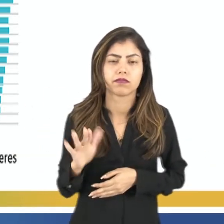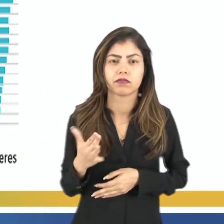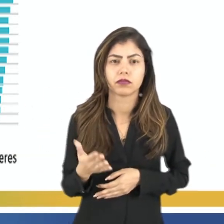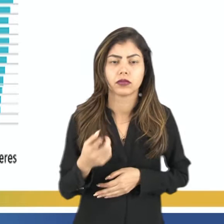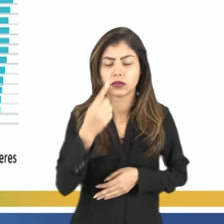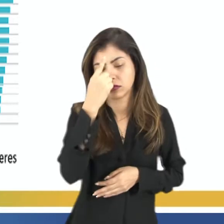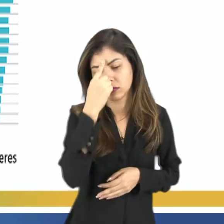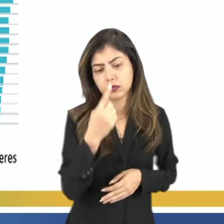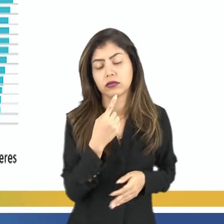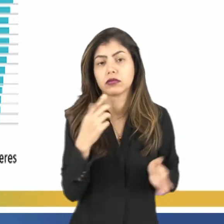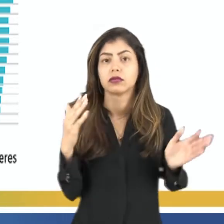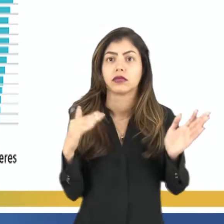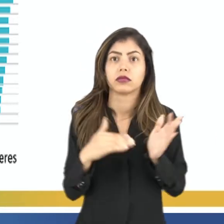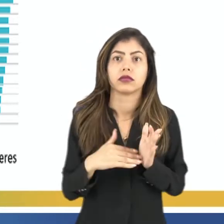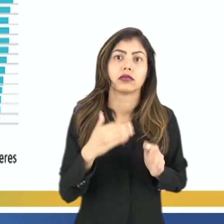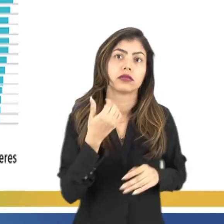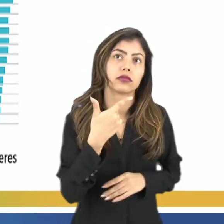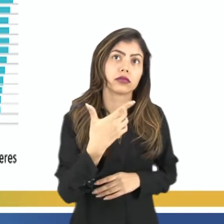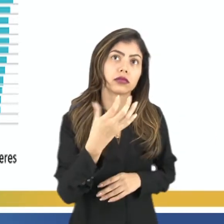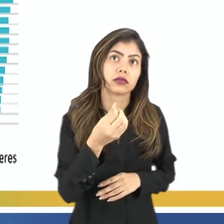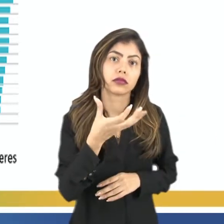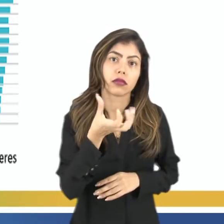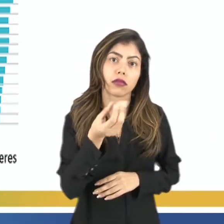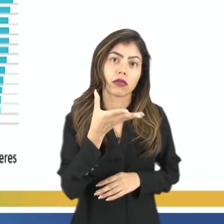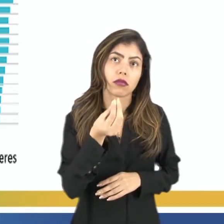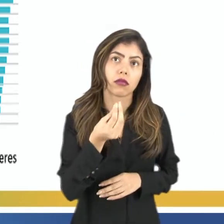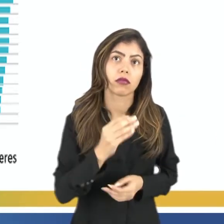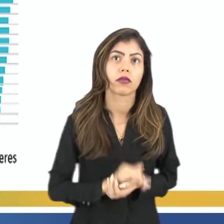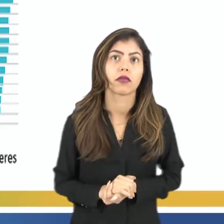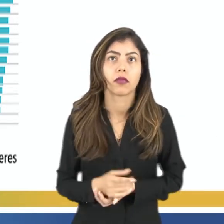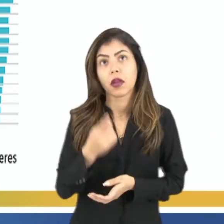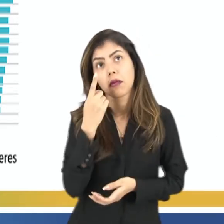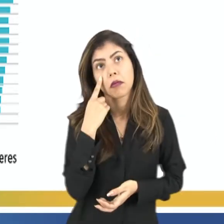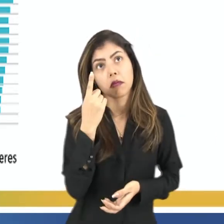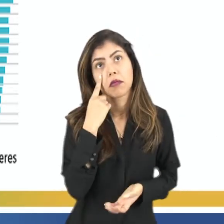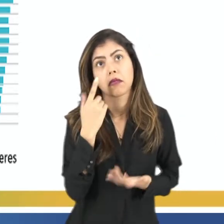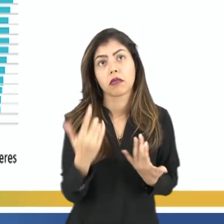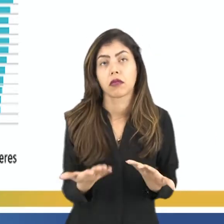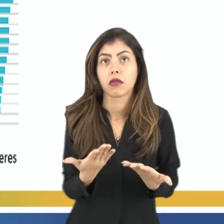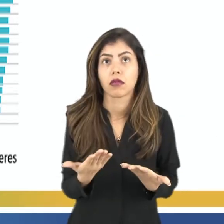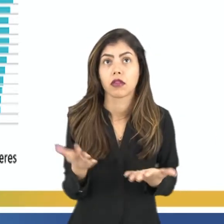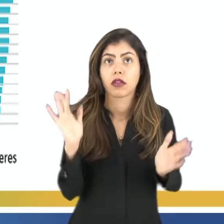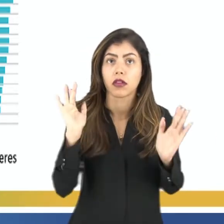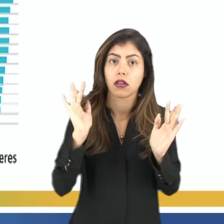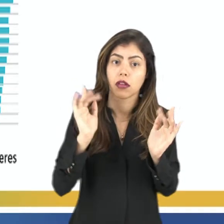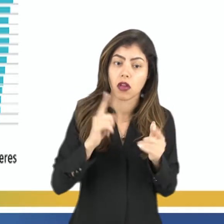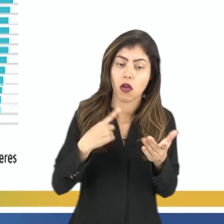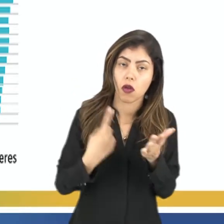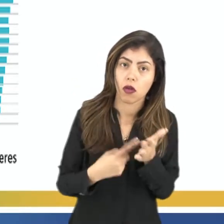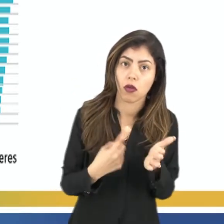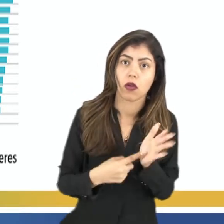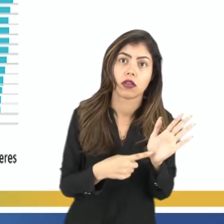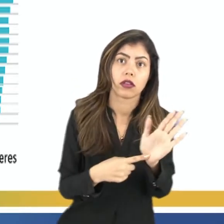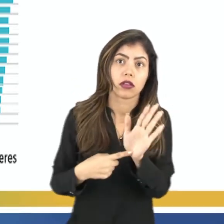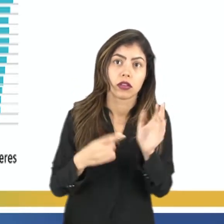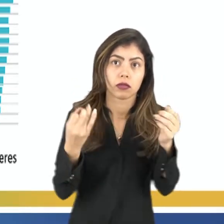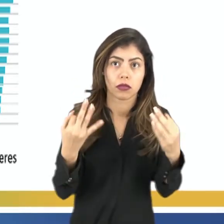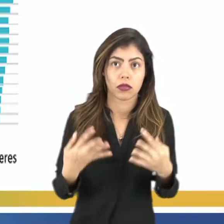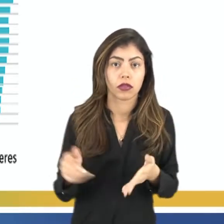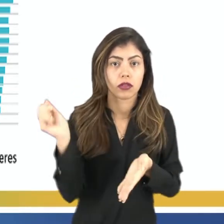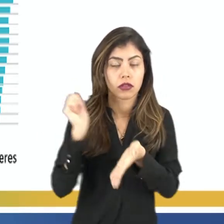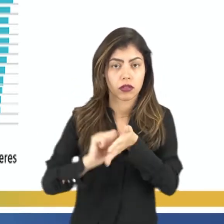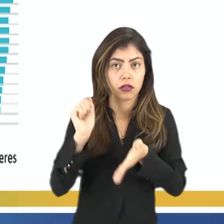uma projeção, pessoal, até 2060. Em 2060, olha só, de acordo com a projeção que está